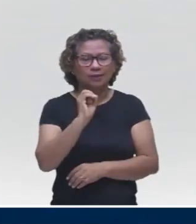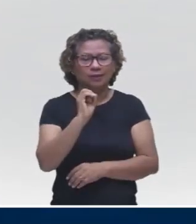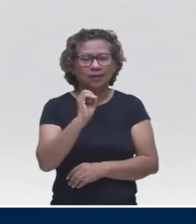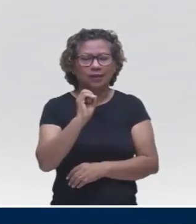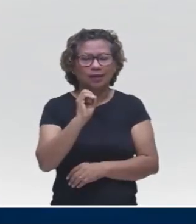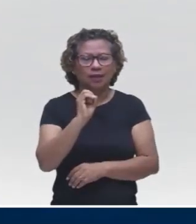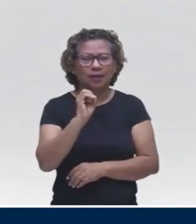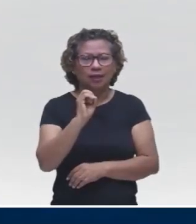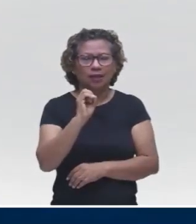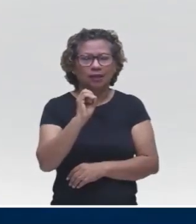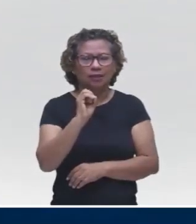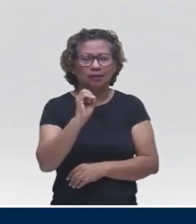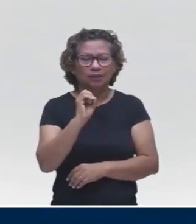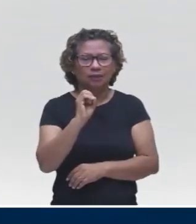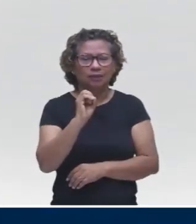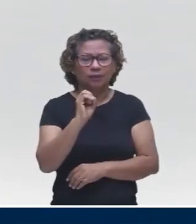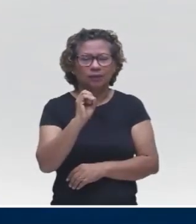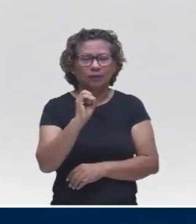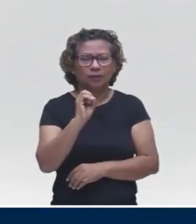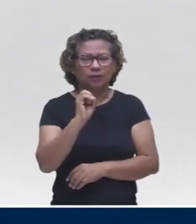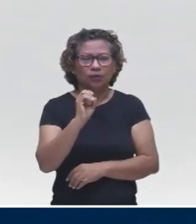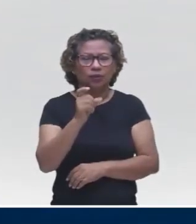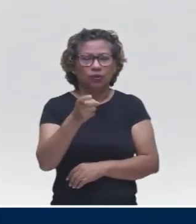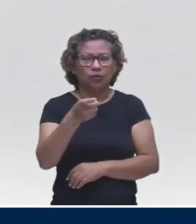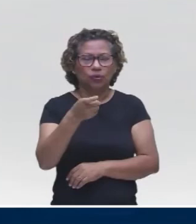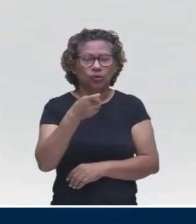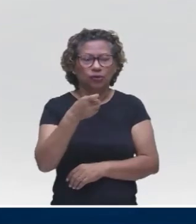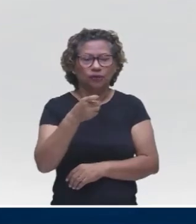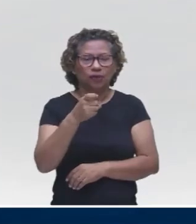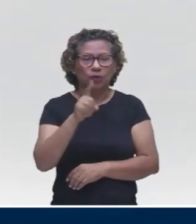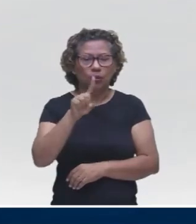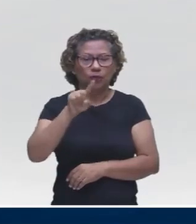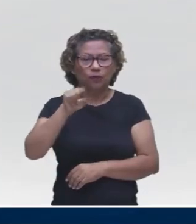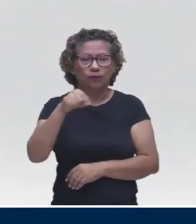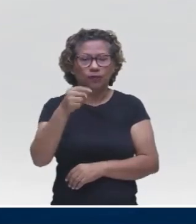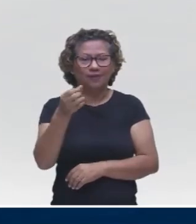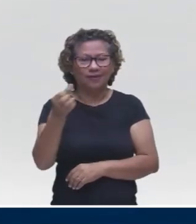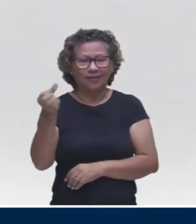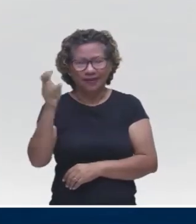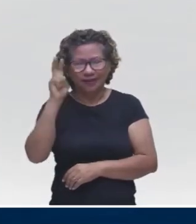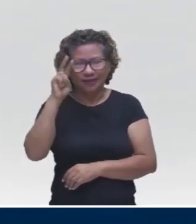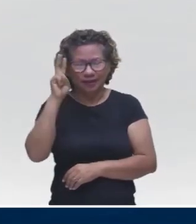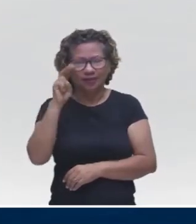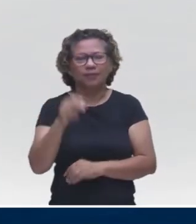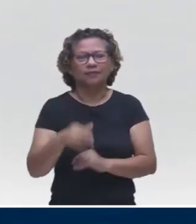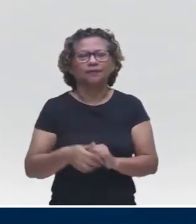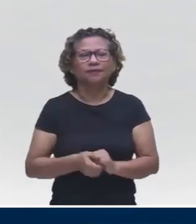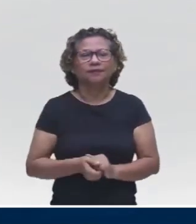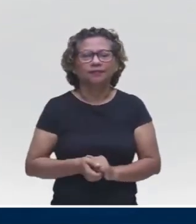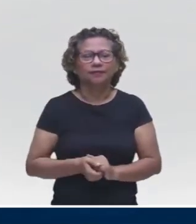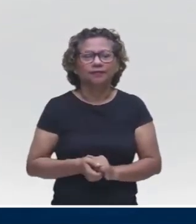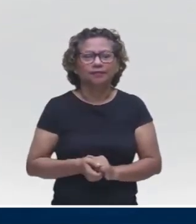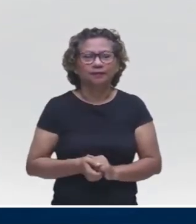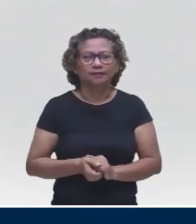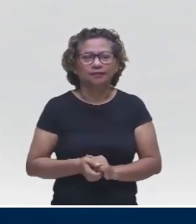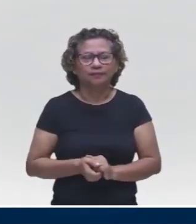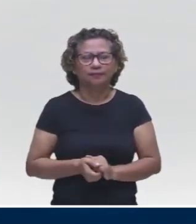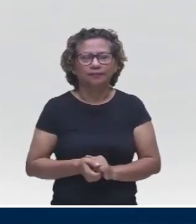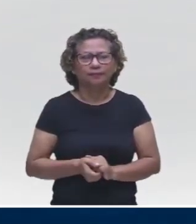o meu x, ó, vai valer 1,67. Aqui o GeoGebra arredondou, né? Mas dava